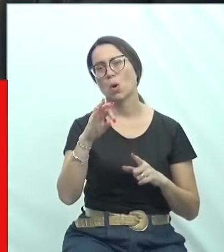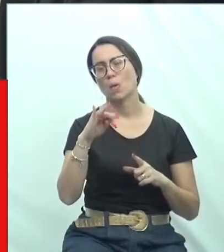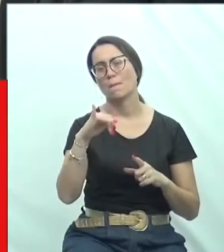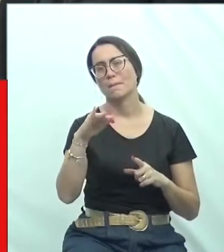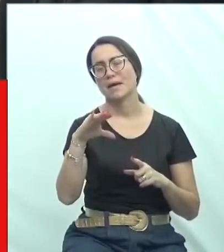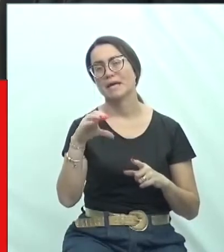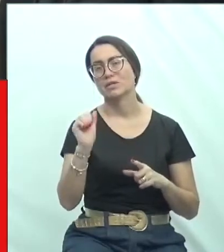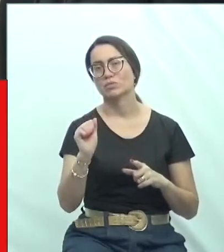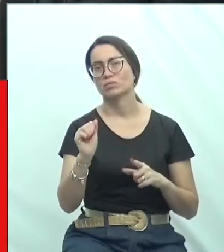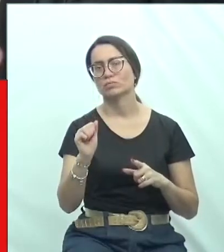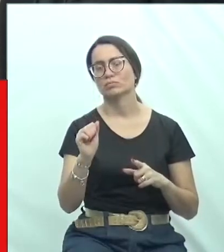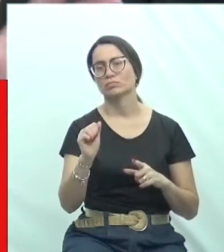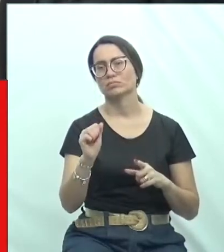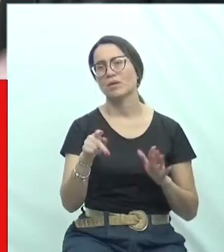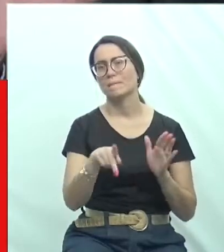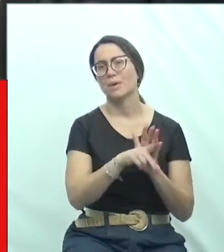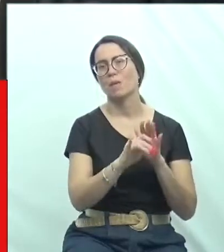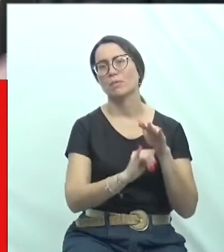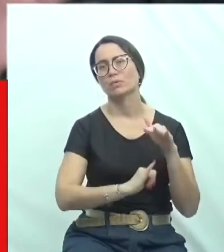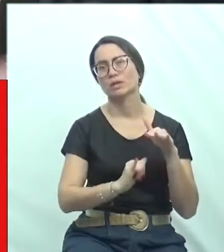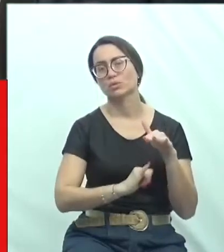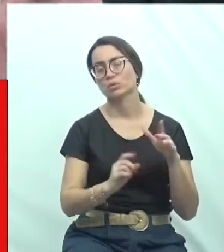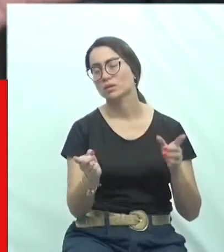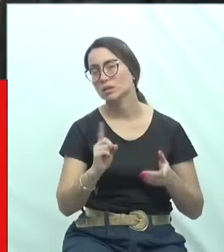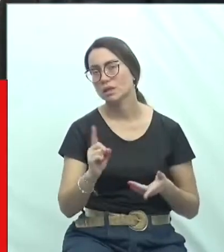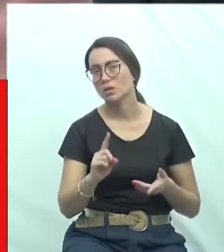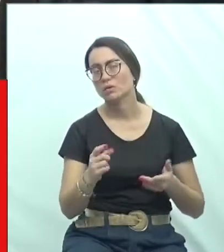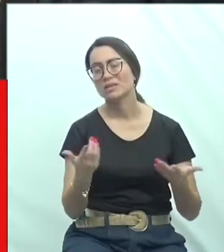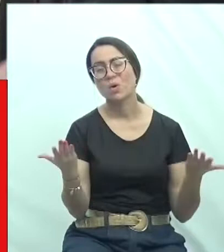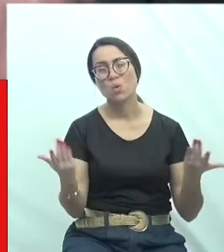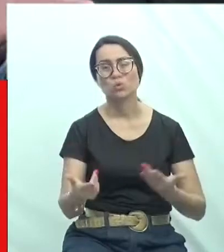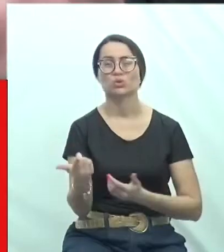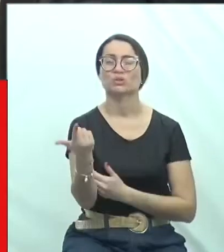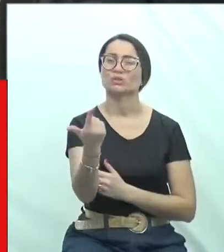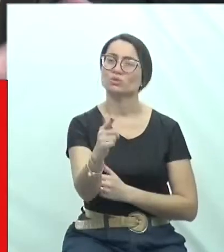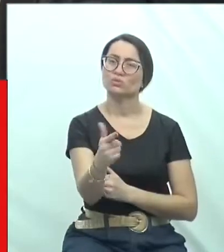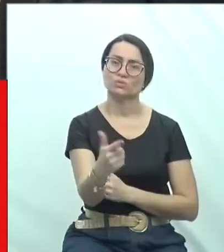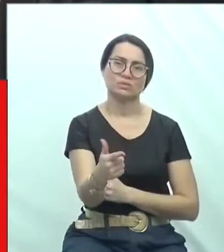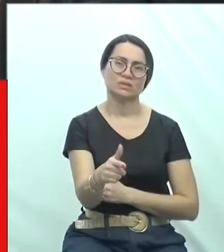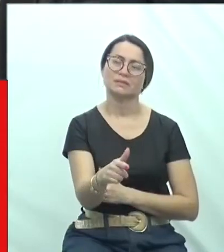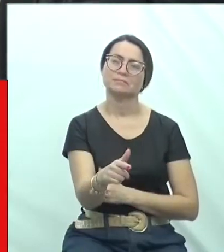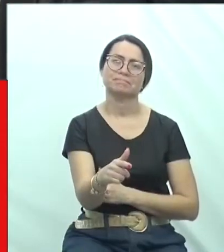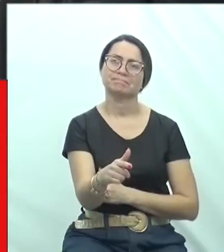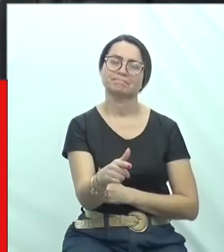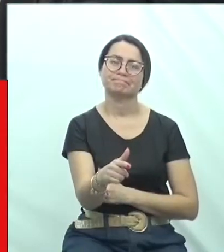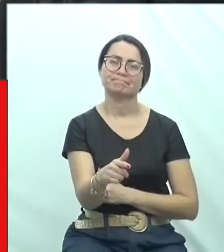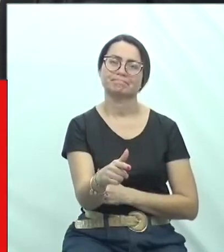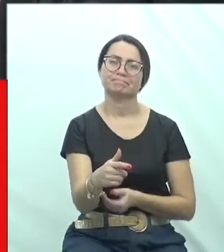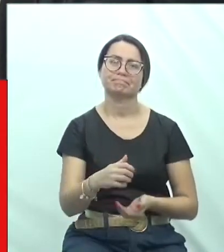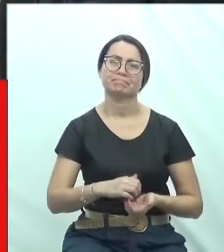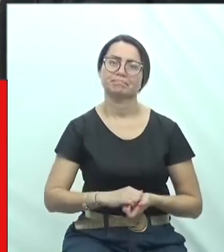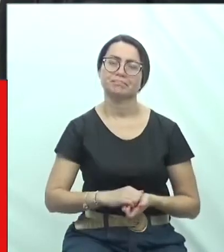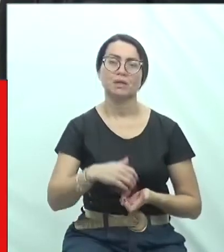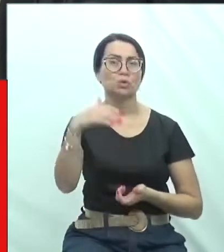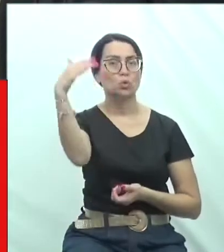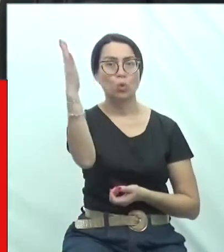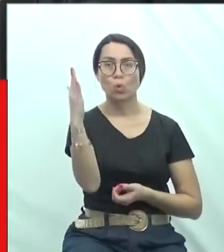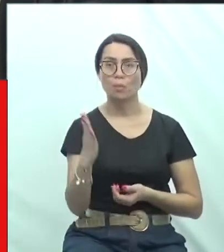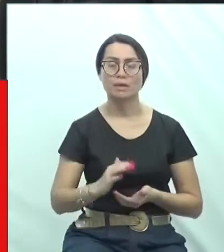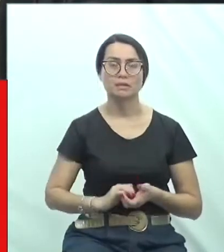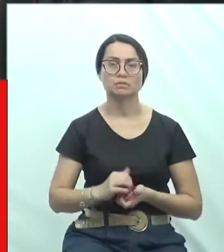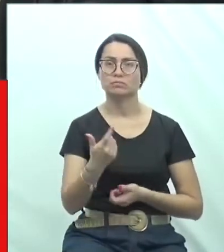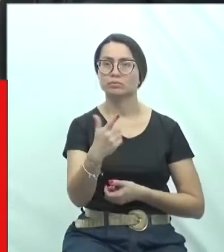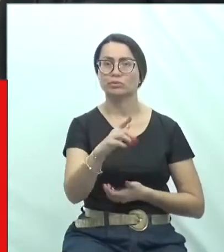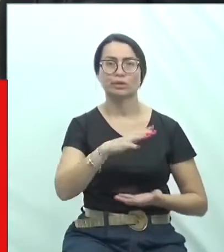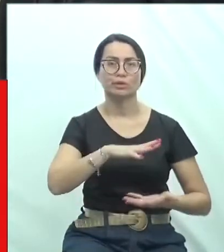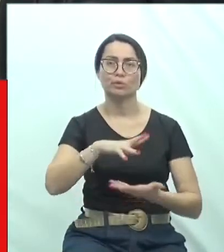né? Não é algo residencial. Então não existe hoje um equipamento doméstico de ventosa homologado por nenhum no Brasil. Por nenhum. E quem dirá no